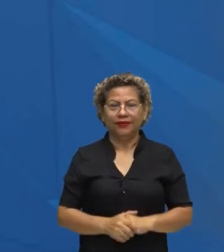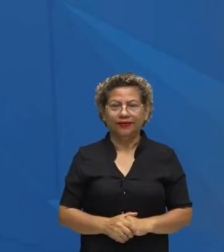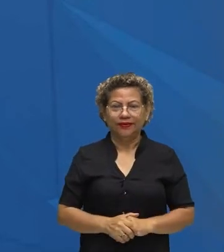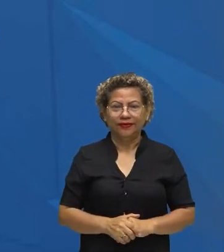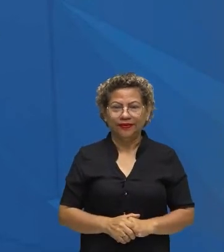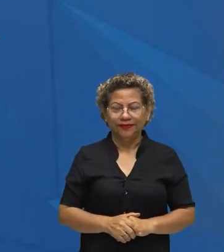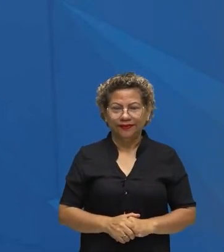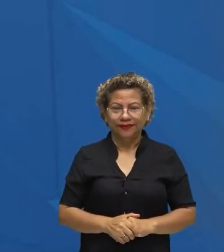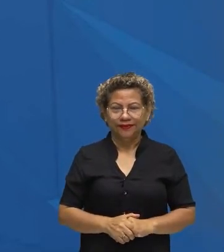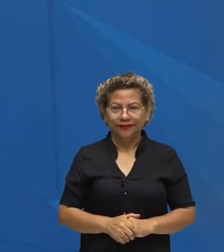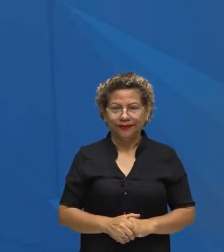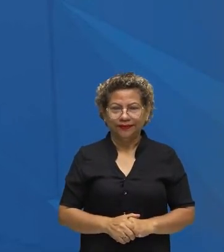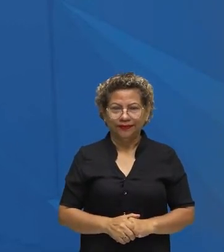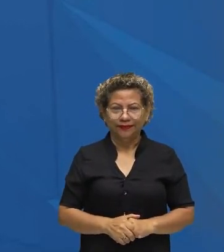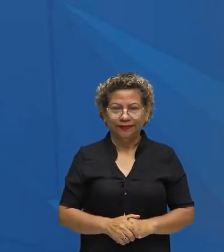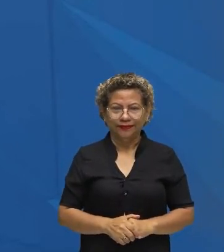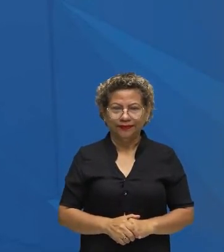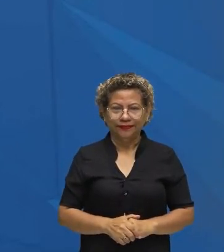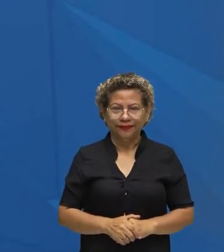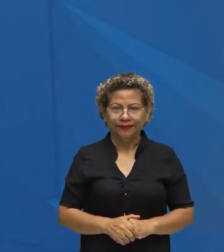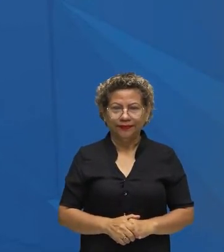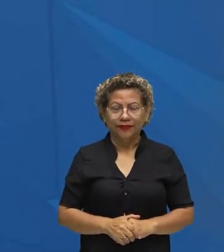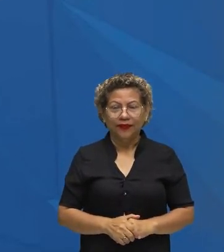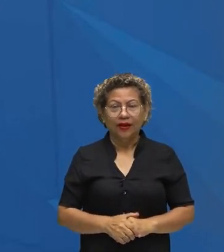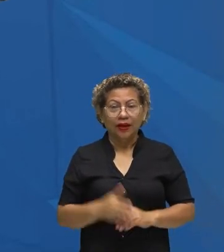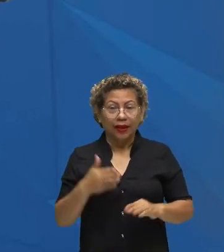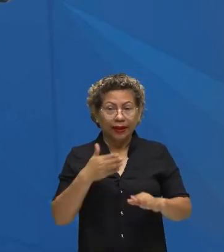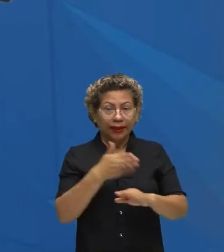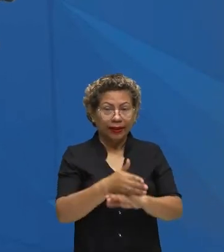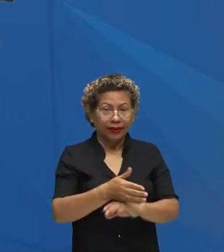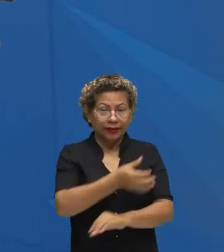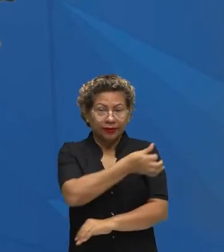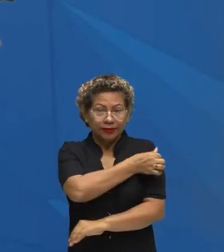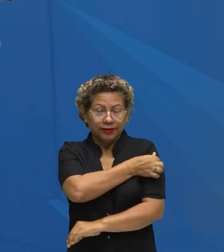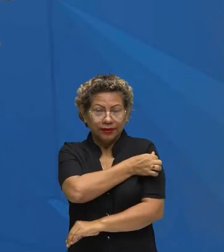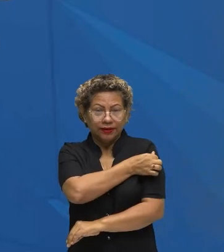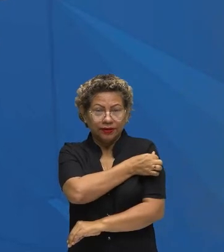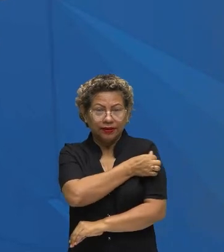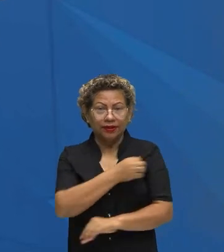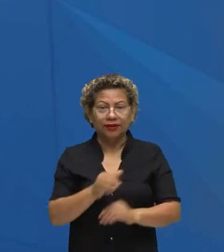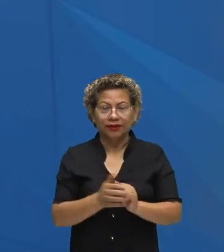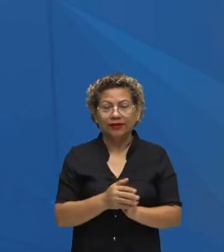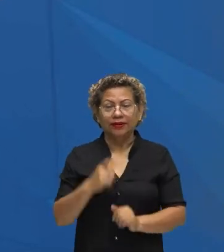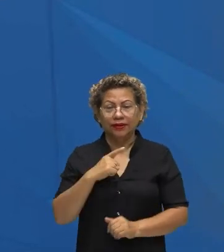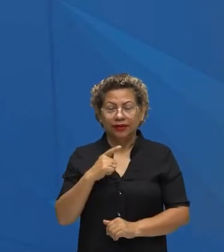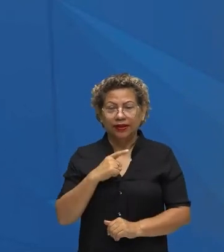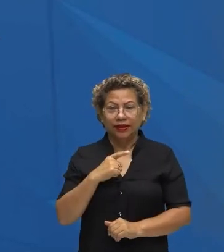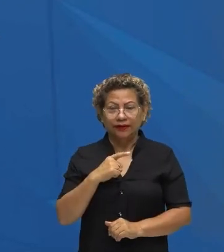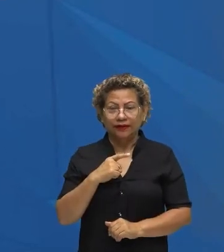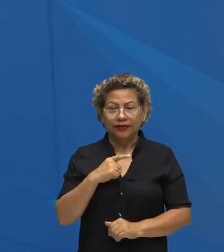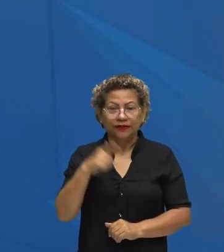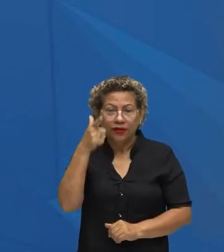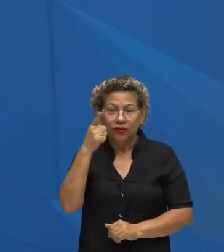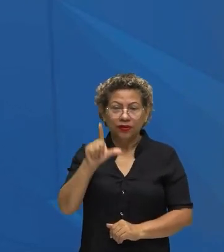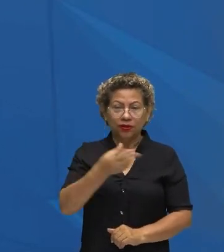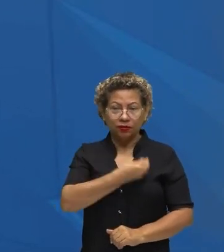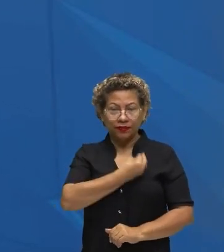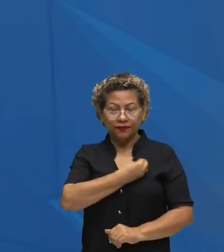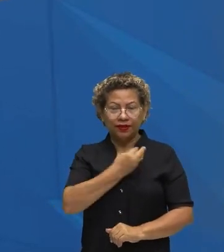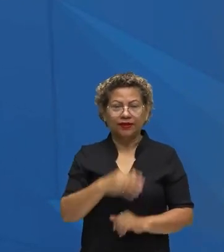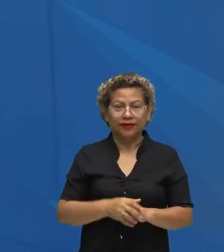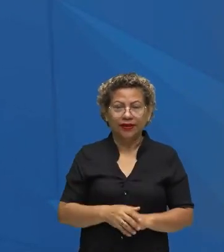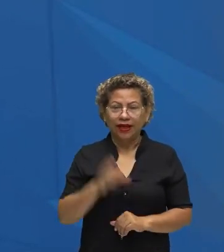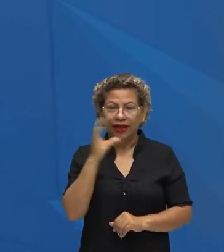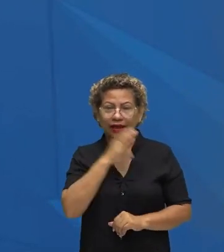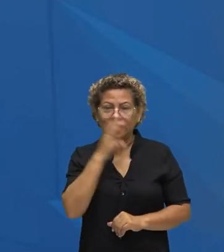na tela. Entra no canal do 6º ano e essa daqui vale uma vida. Vamos lá, todo mundo